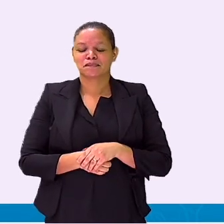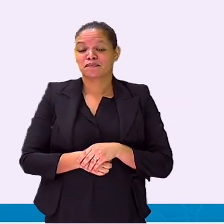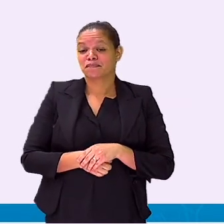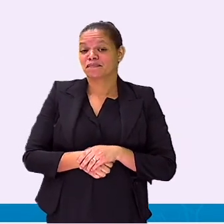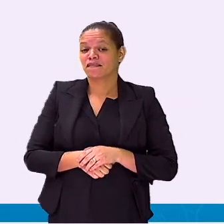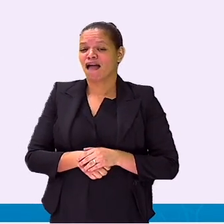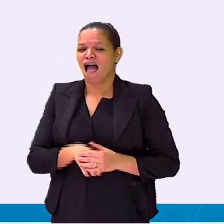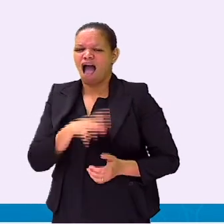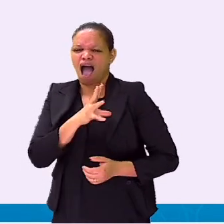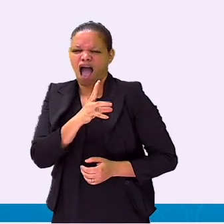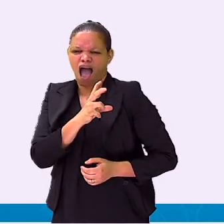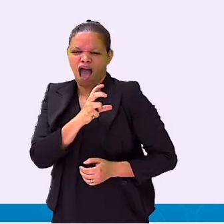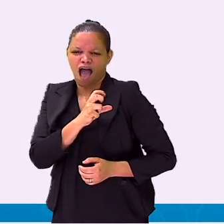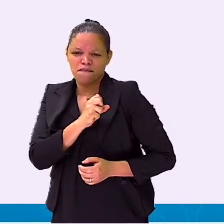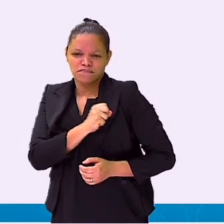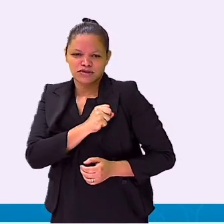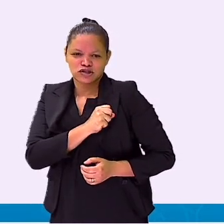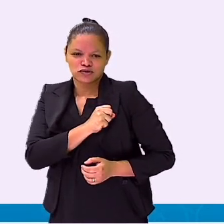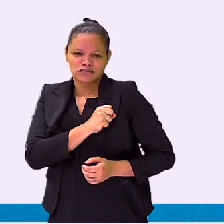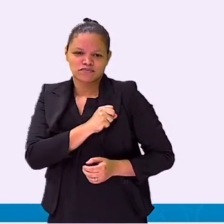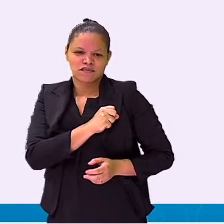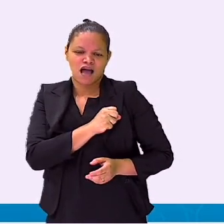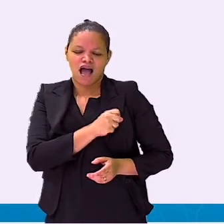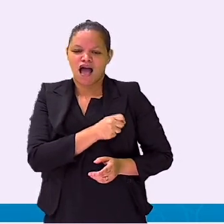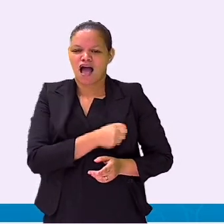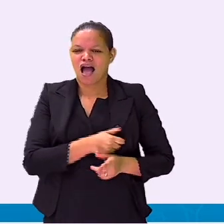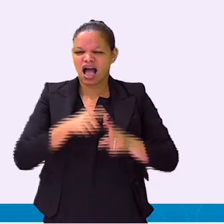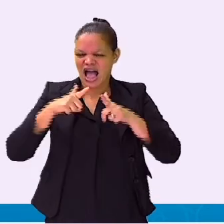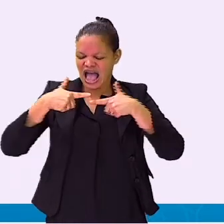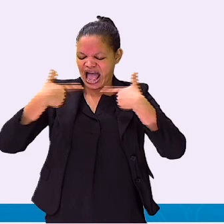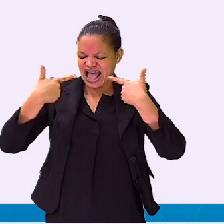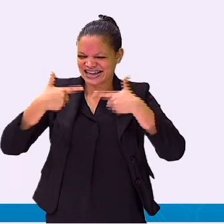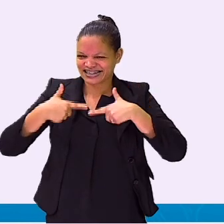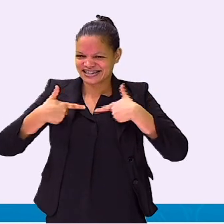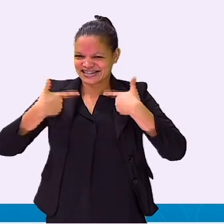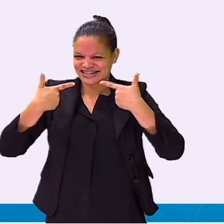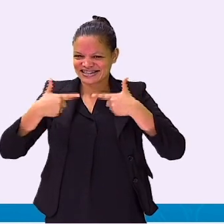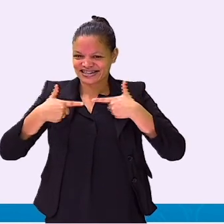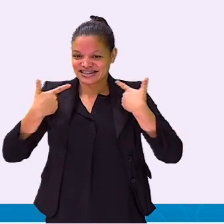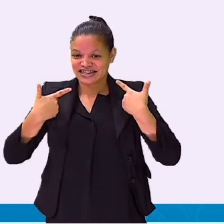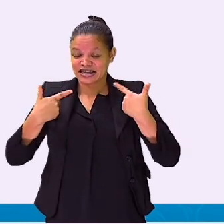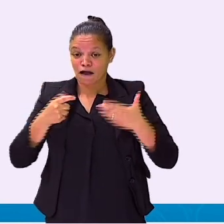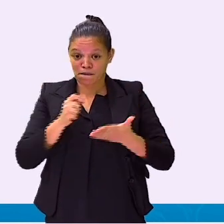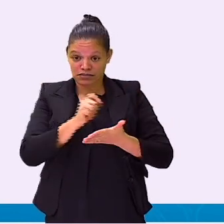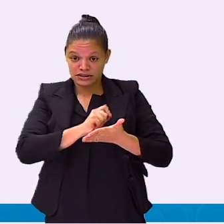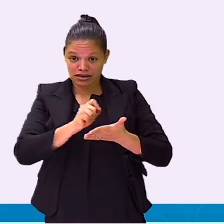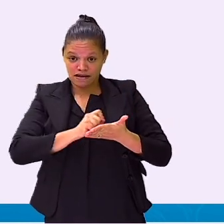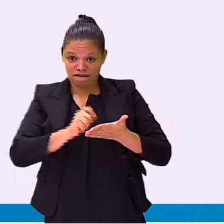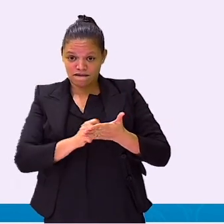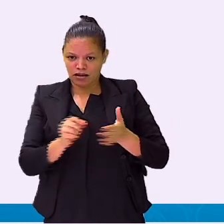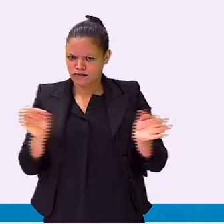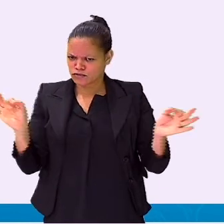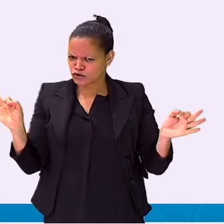apaixonado. Rachando os bicos, gargalhando ou rindo demais, né?